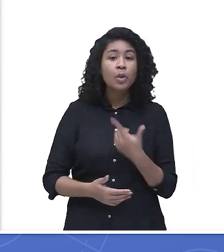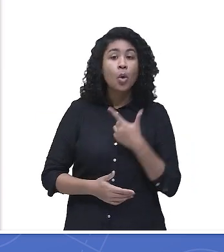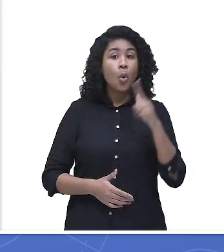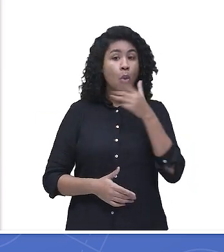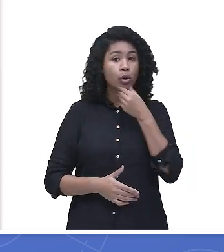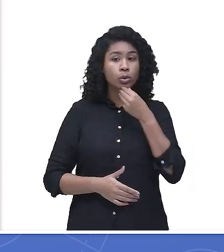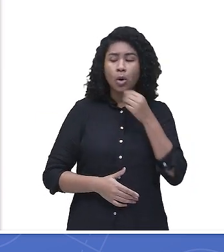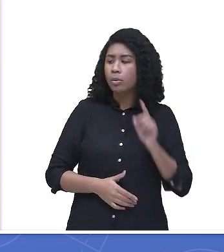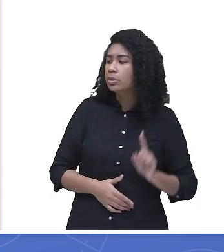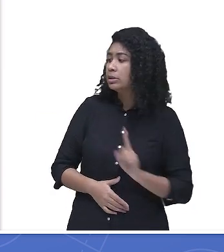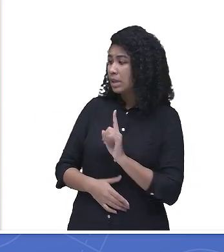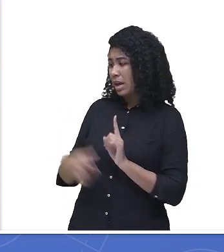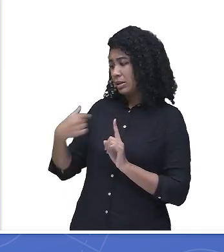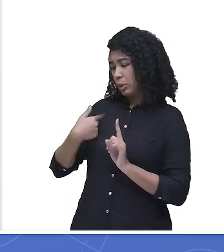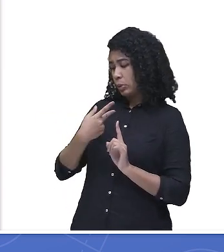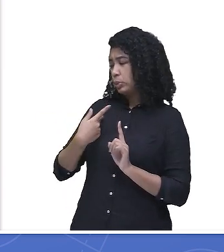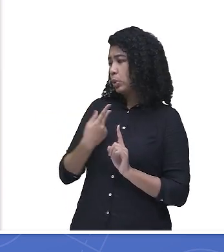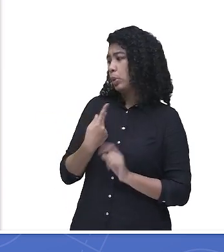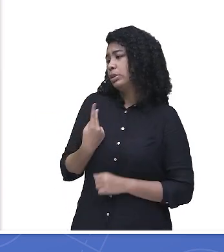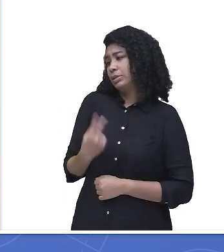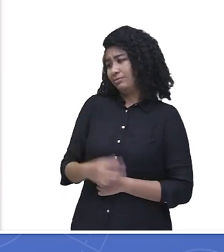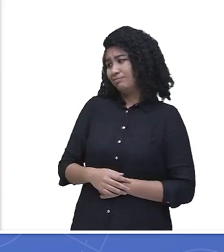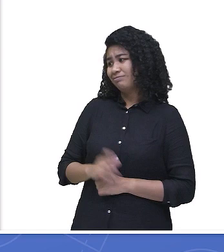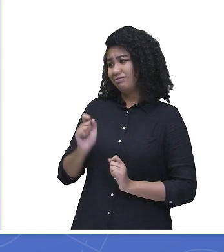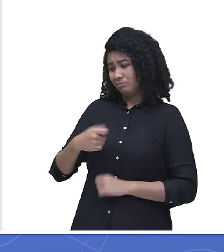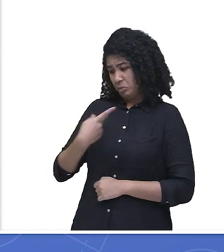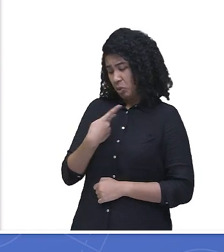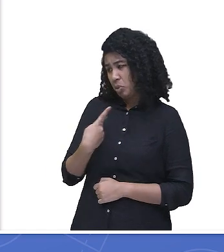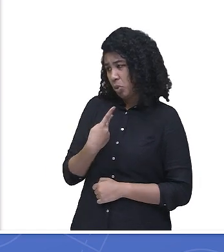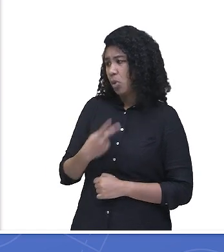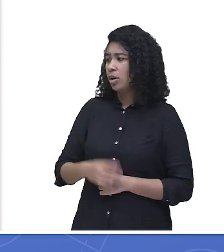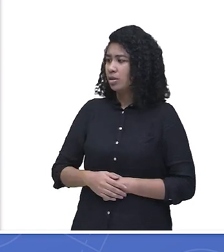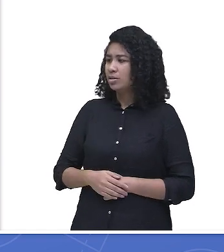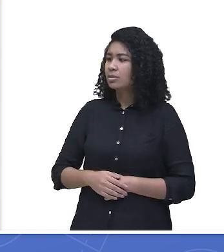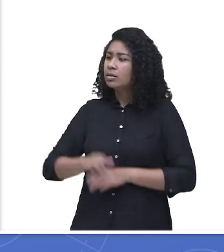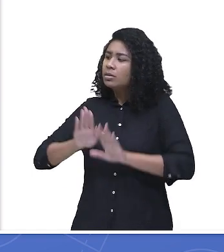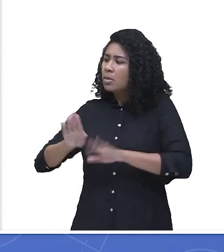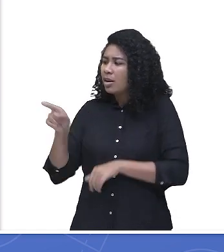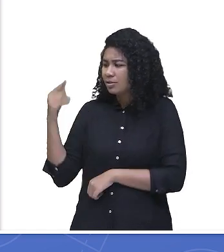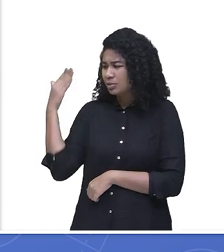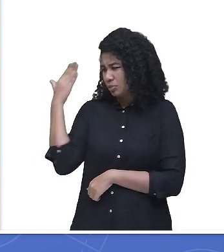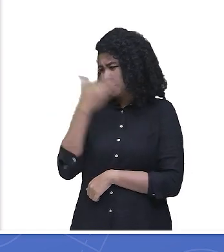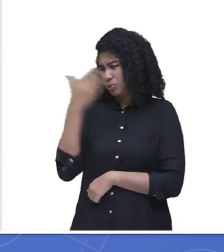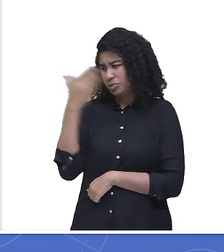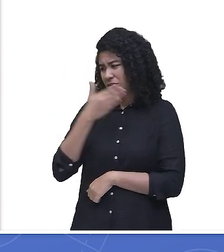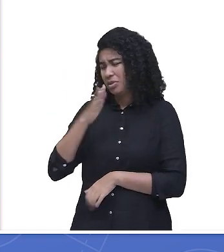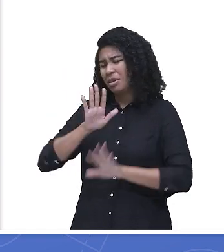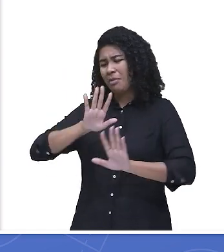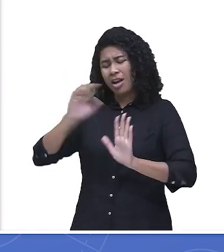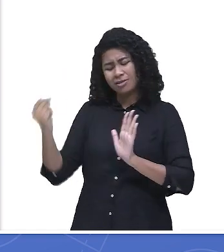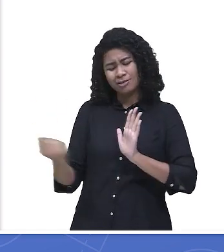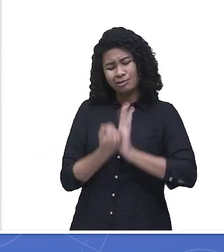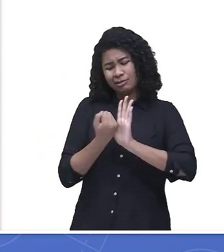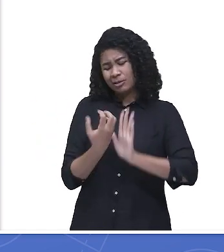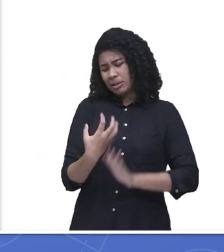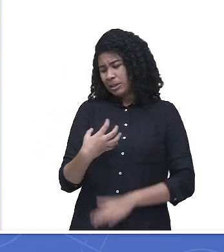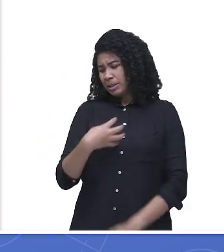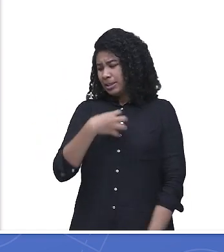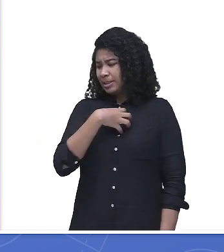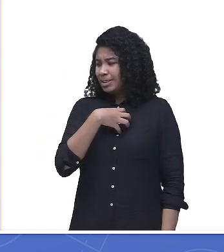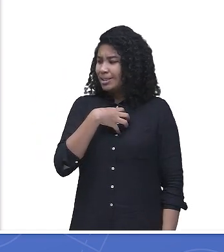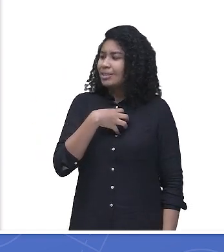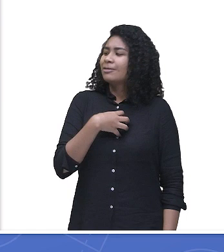2 cidadãos, somos 2. Naturalmente, o Senhor não a vê, mas ela está aqui.